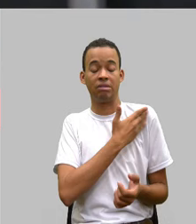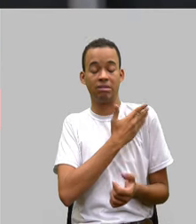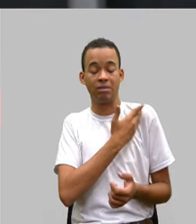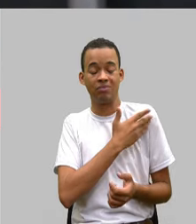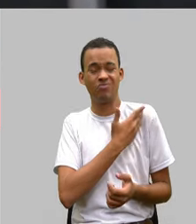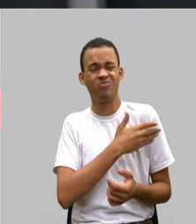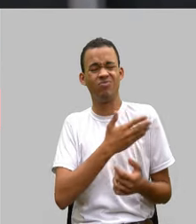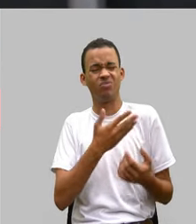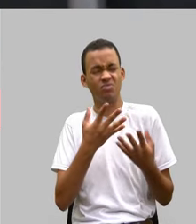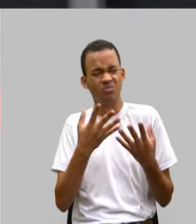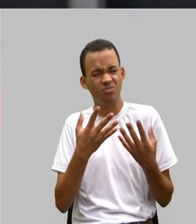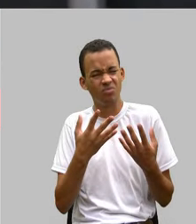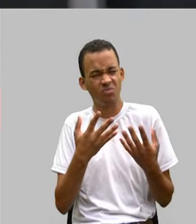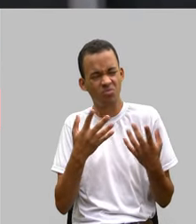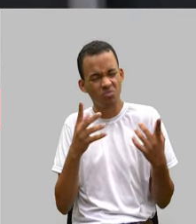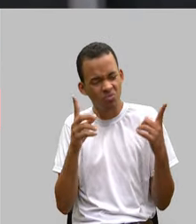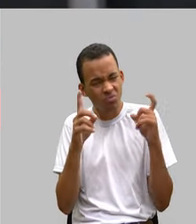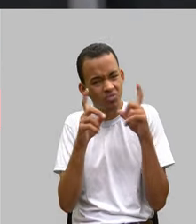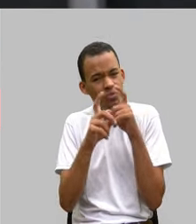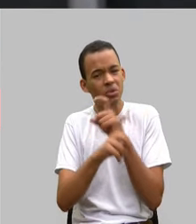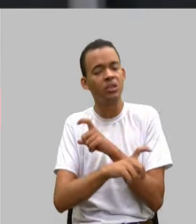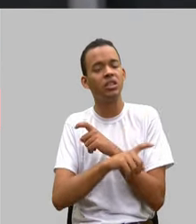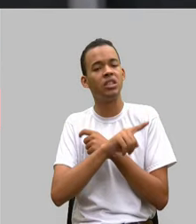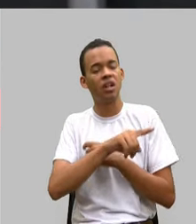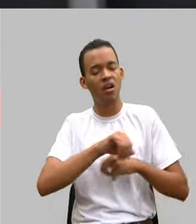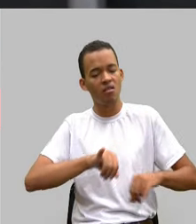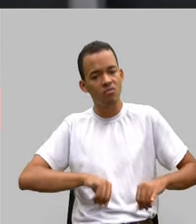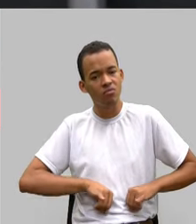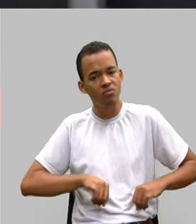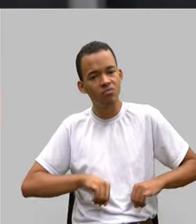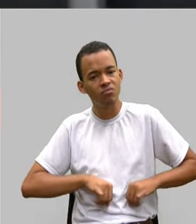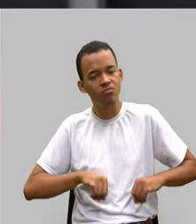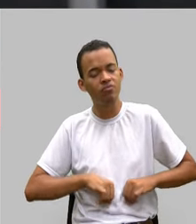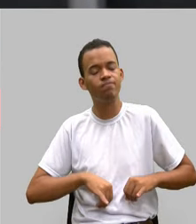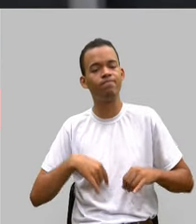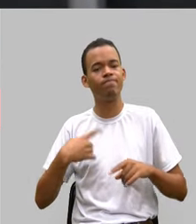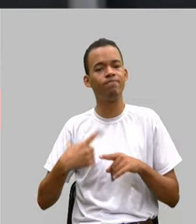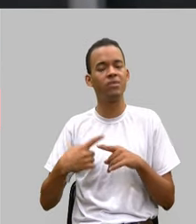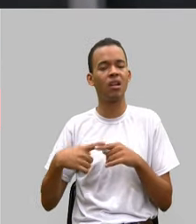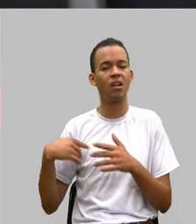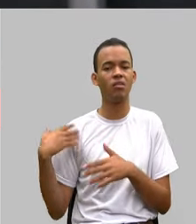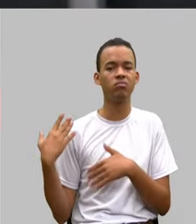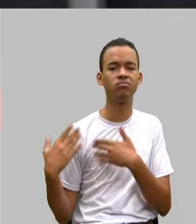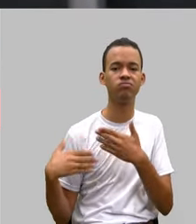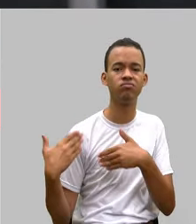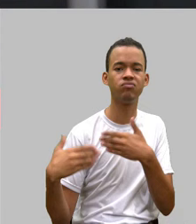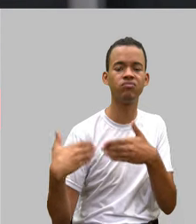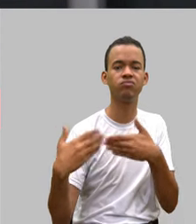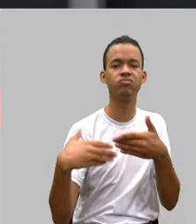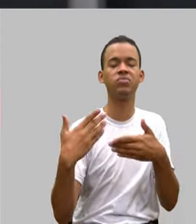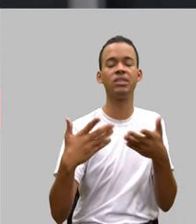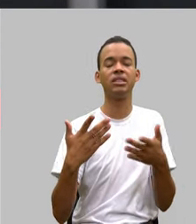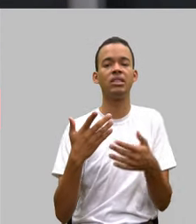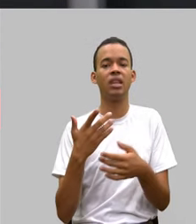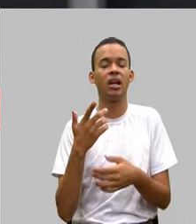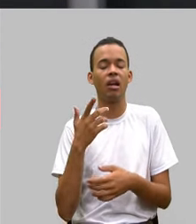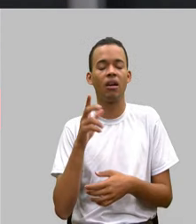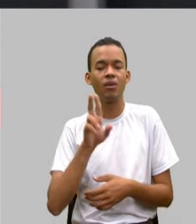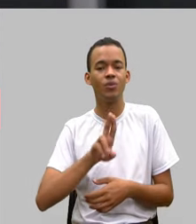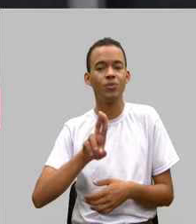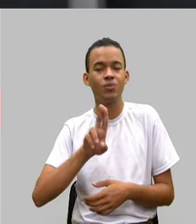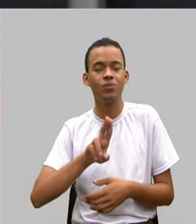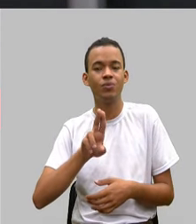debate existe o sofrimento das famílias que ao longo dos anos né não conseguem ter um resultado satisfatório